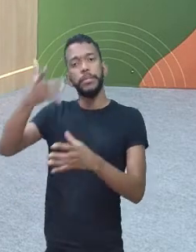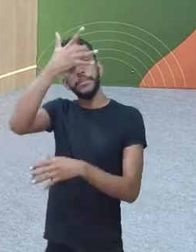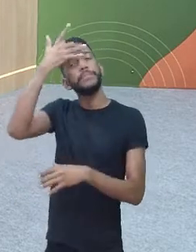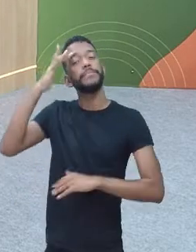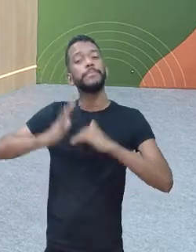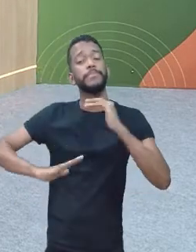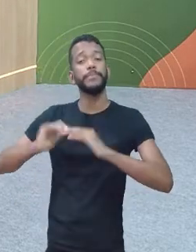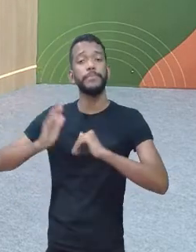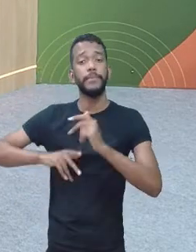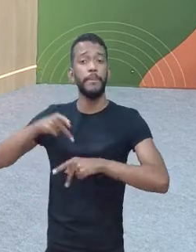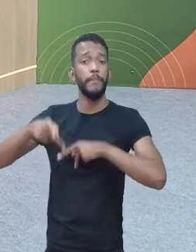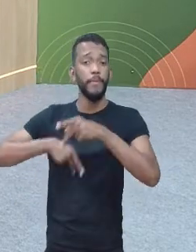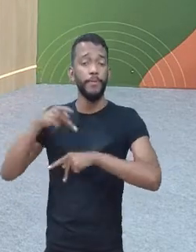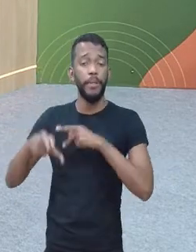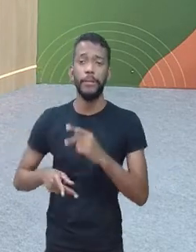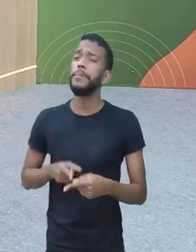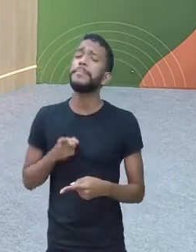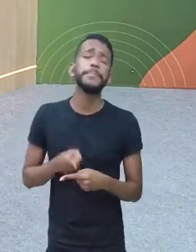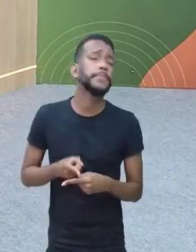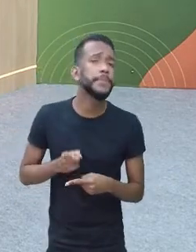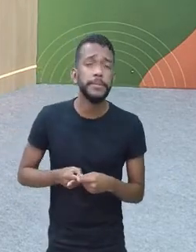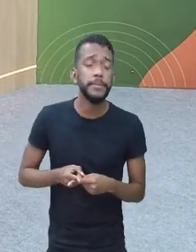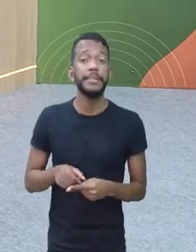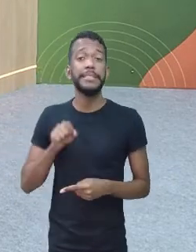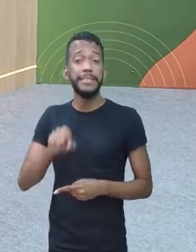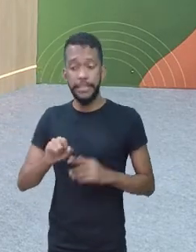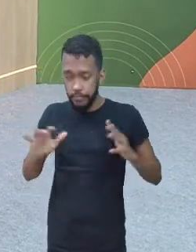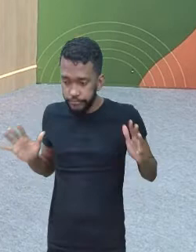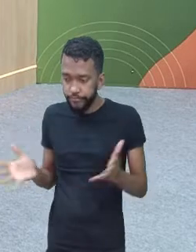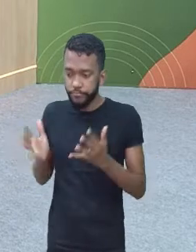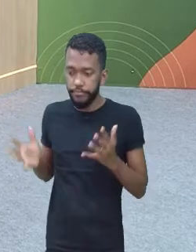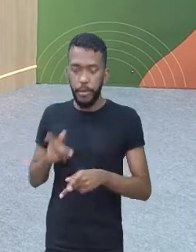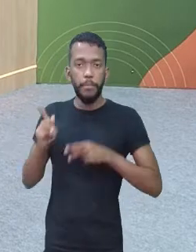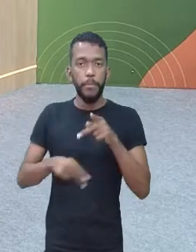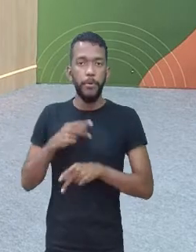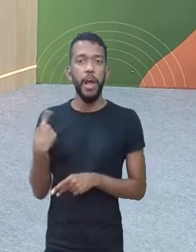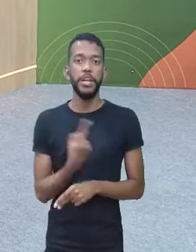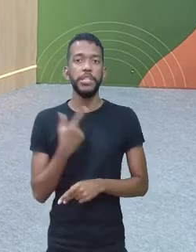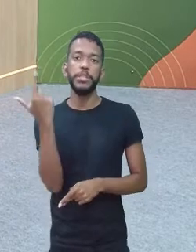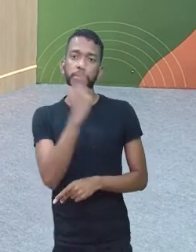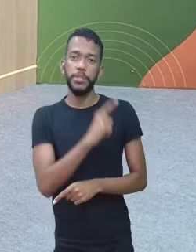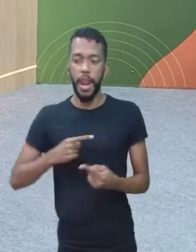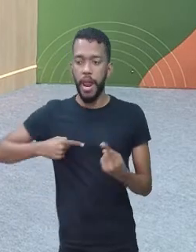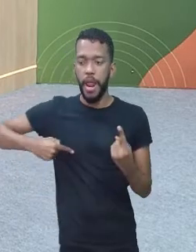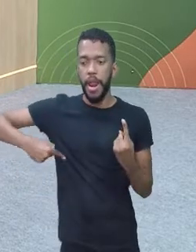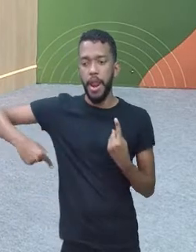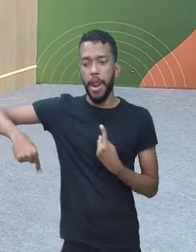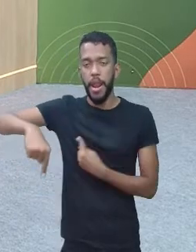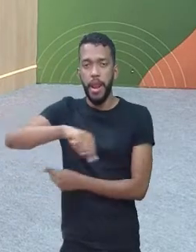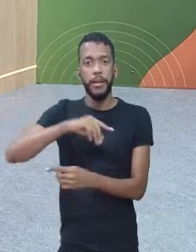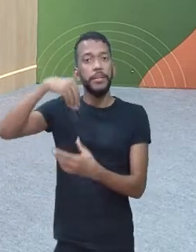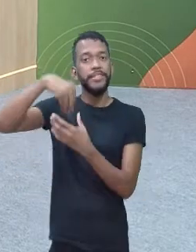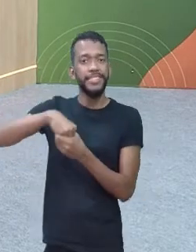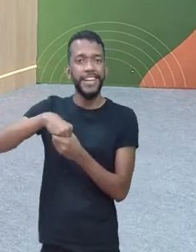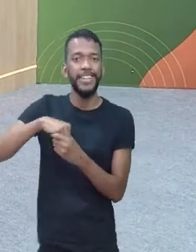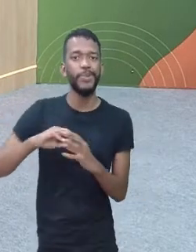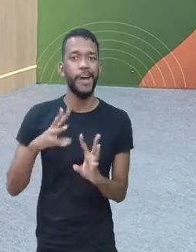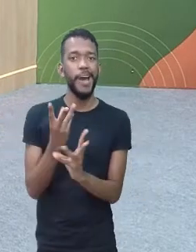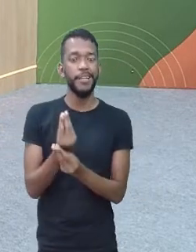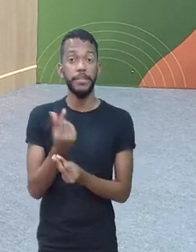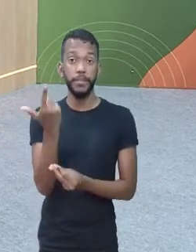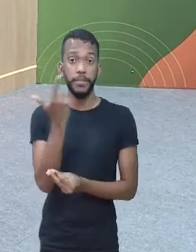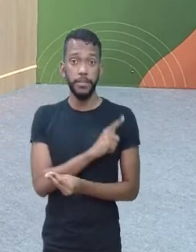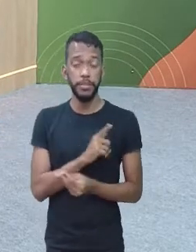populares, porque incentivando a arte popular, a gente tem na arte popular uma